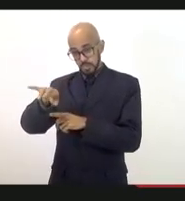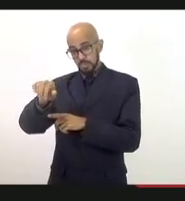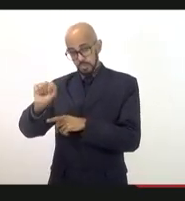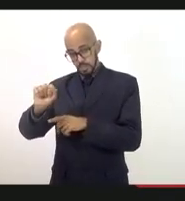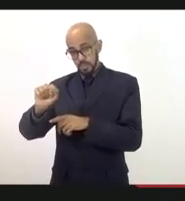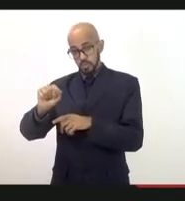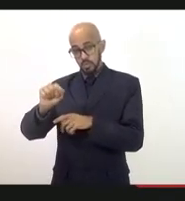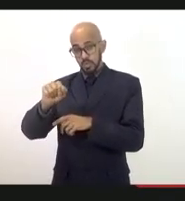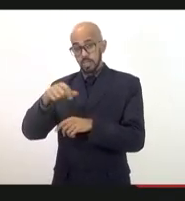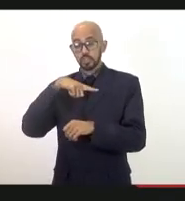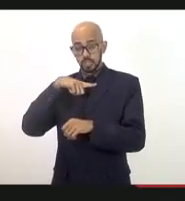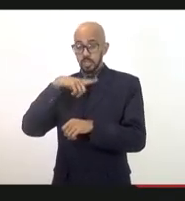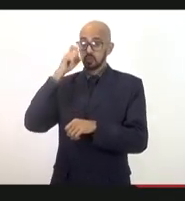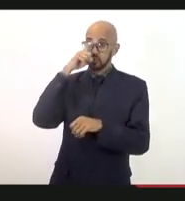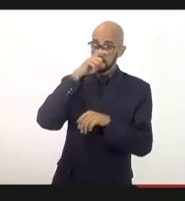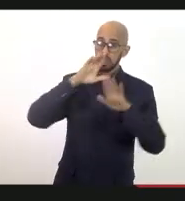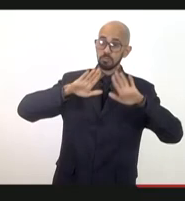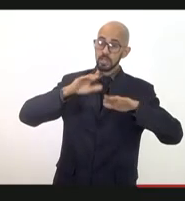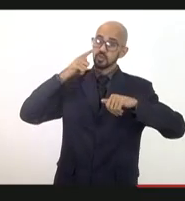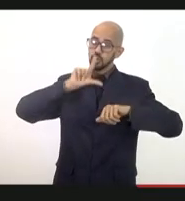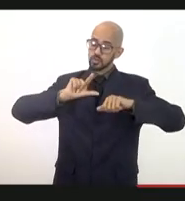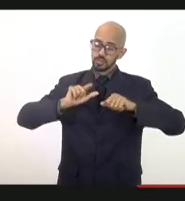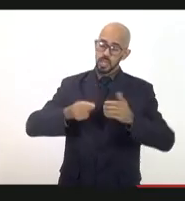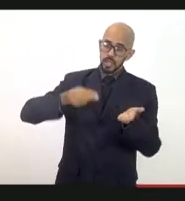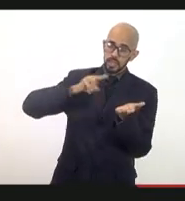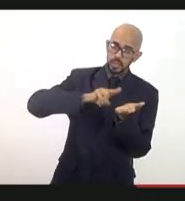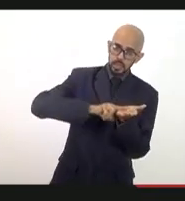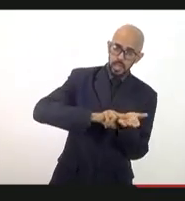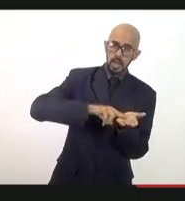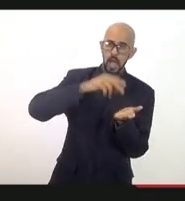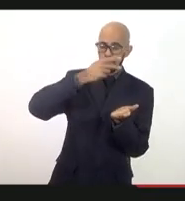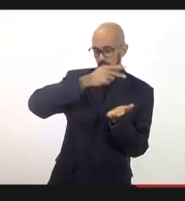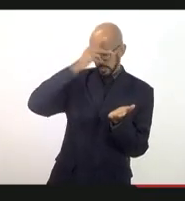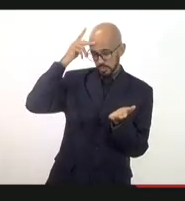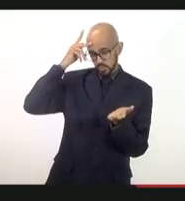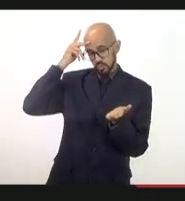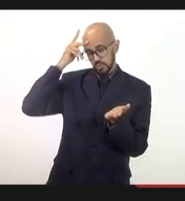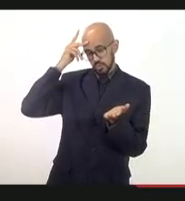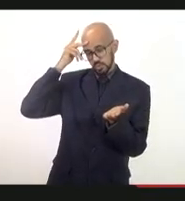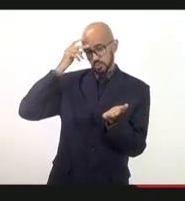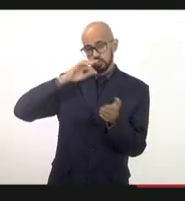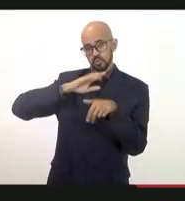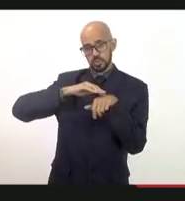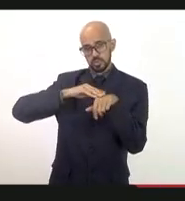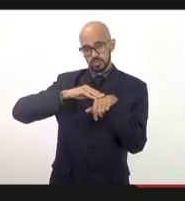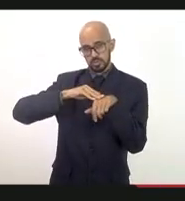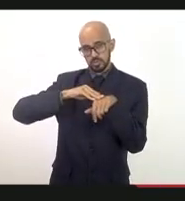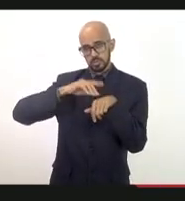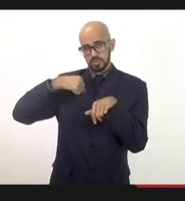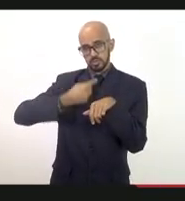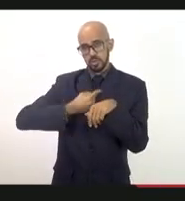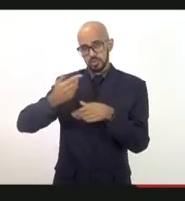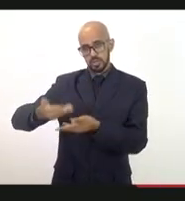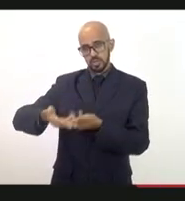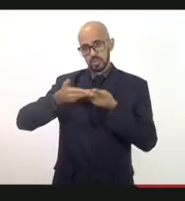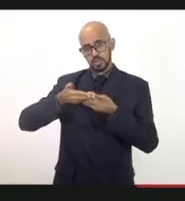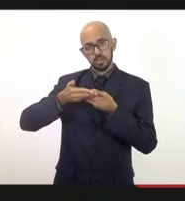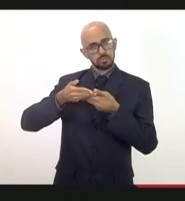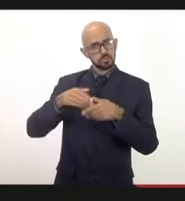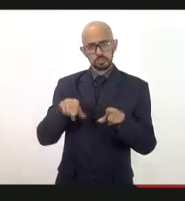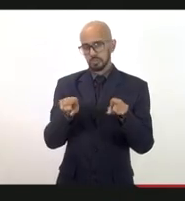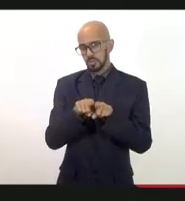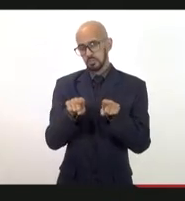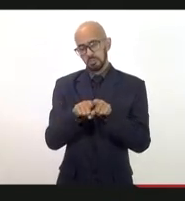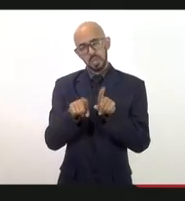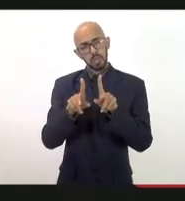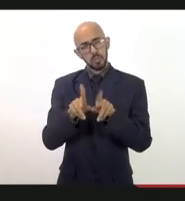consegue ainda internar bastante paciente. Então, a gente atende tanto quanto